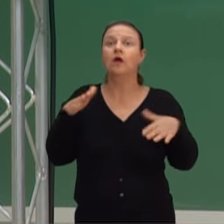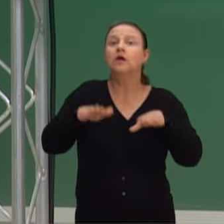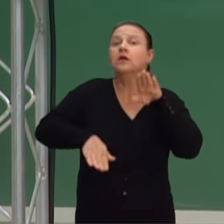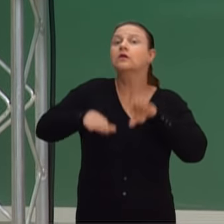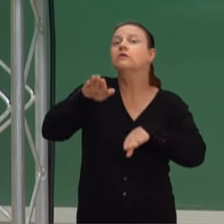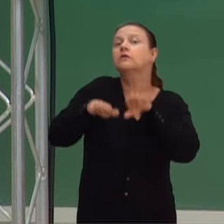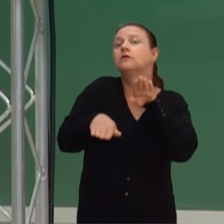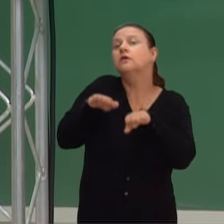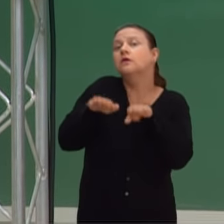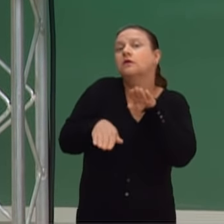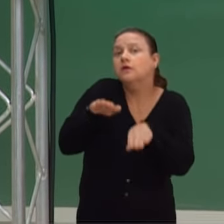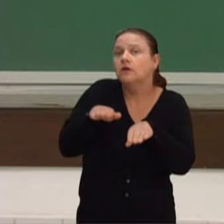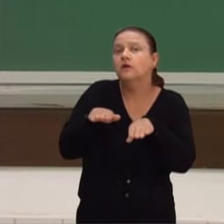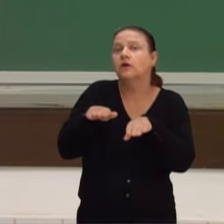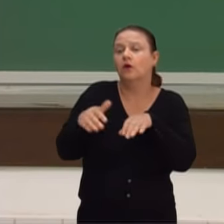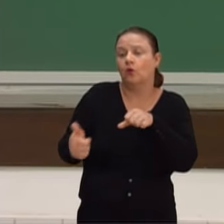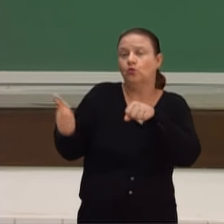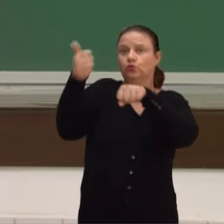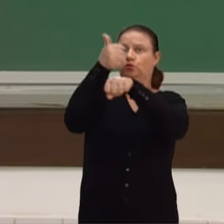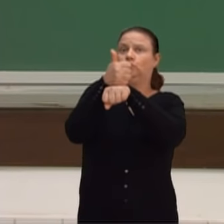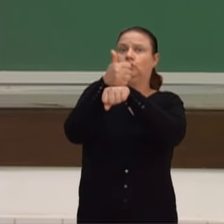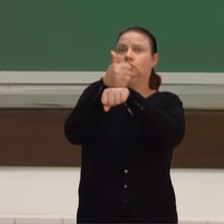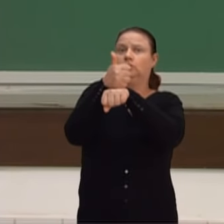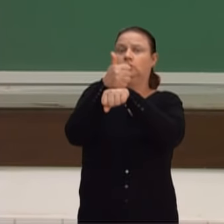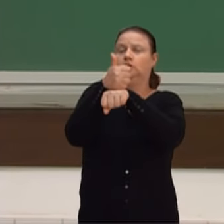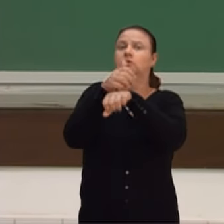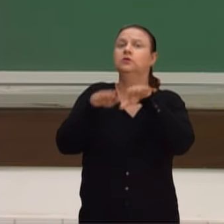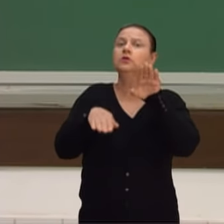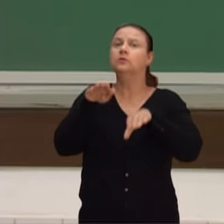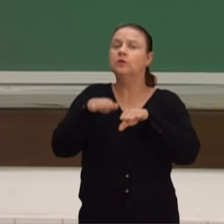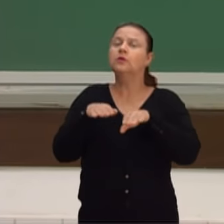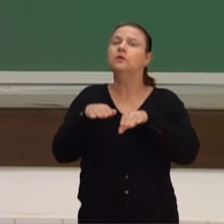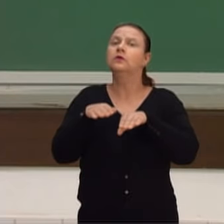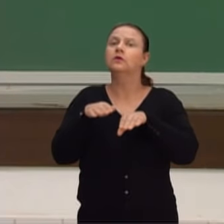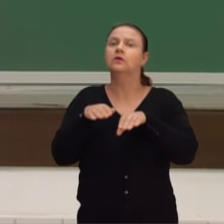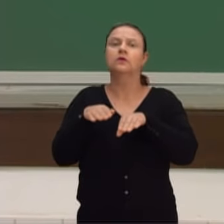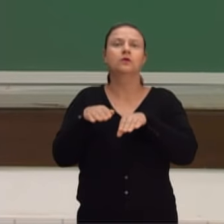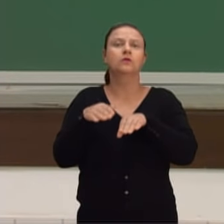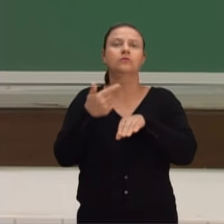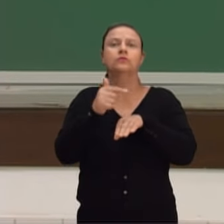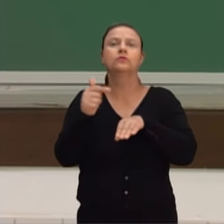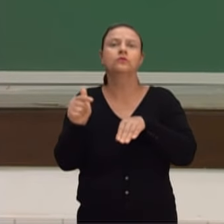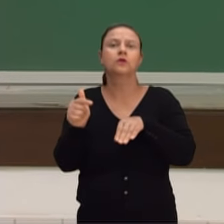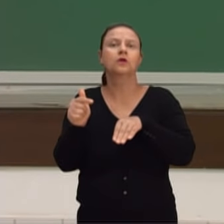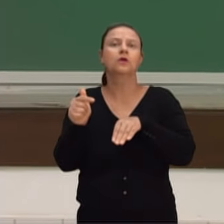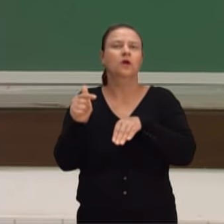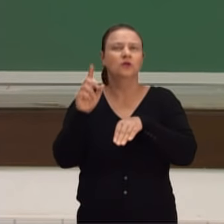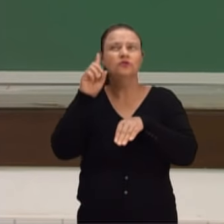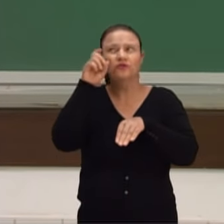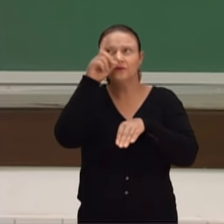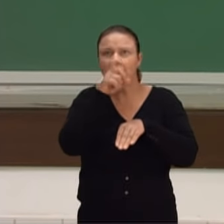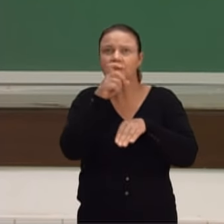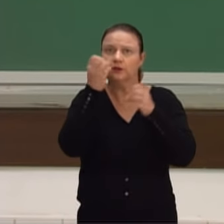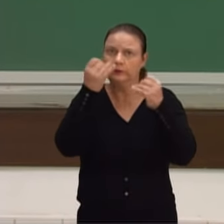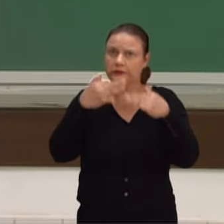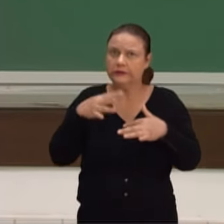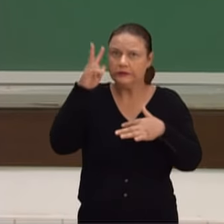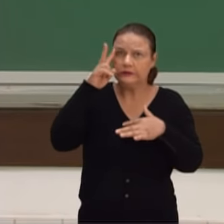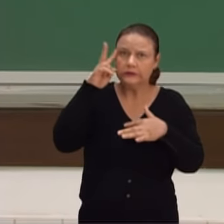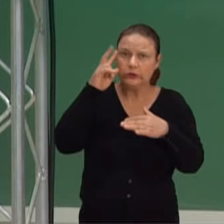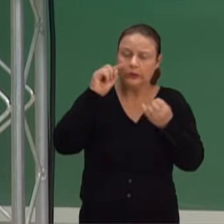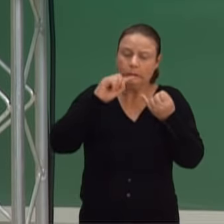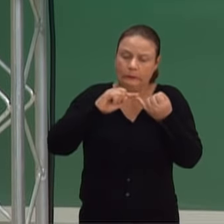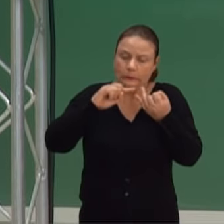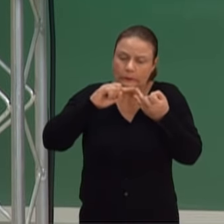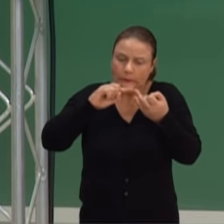conforme cada dono de escravo, conforme cada região do Brasil. Para a gente ficar citando caso por caso, ficaria muito longo isso. Mas